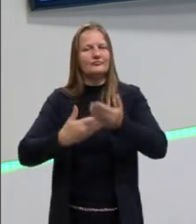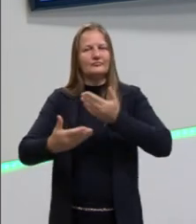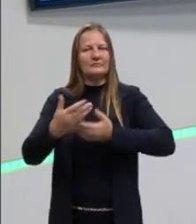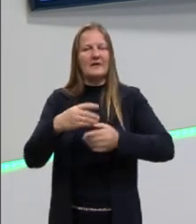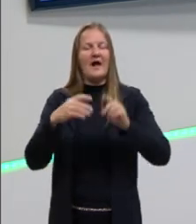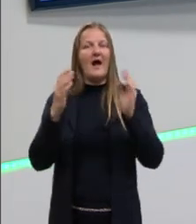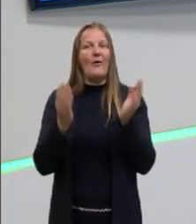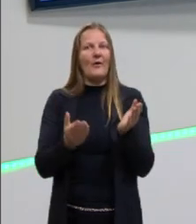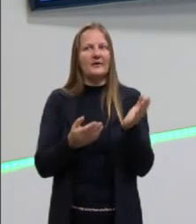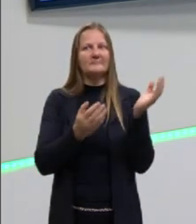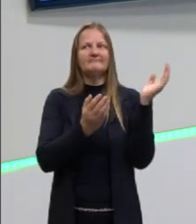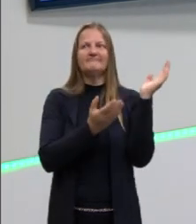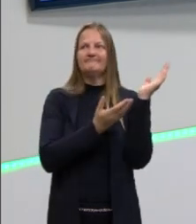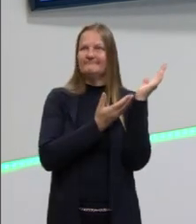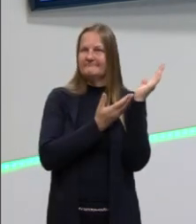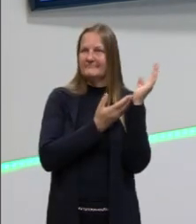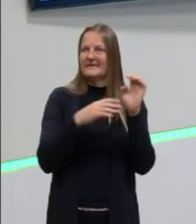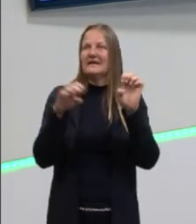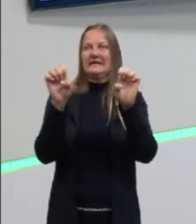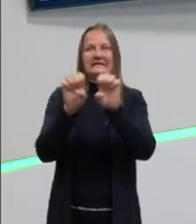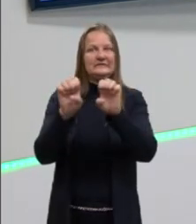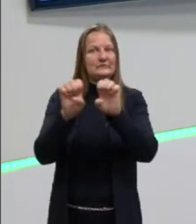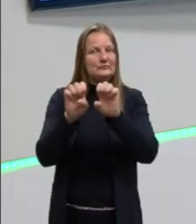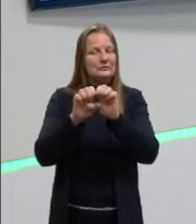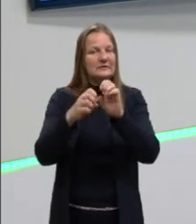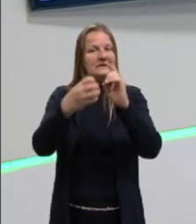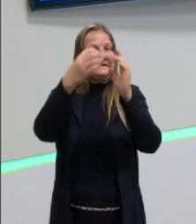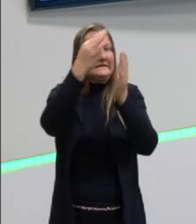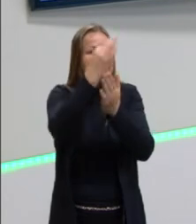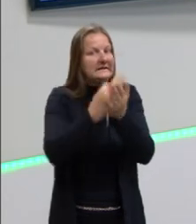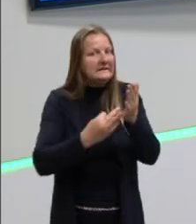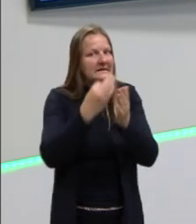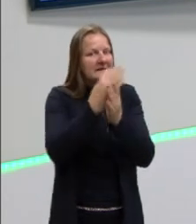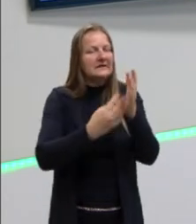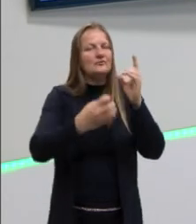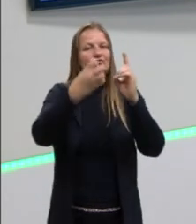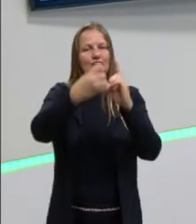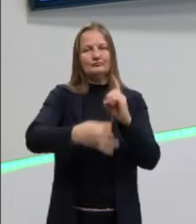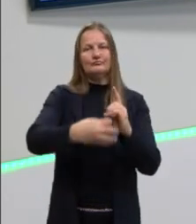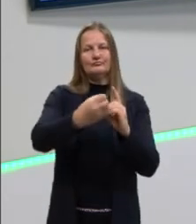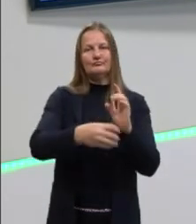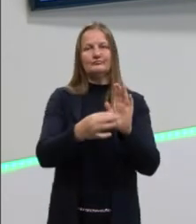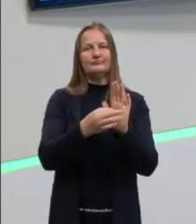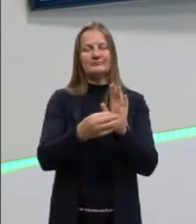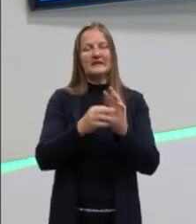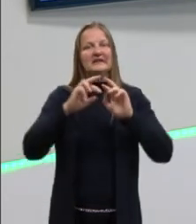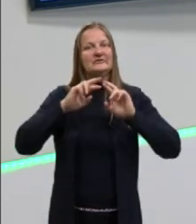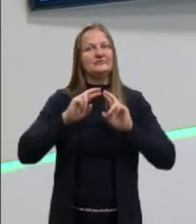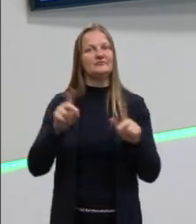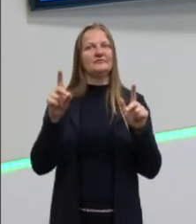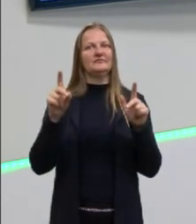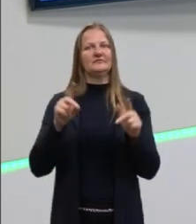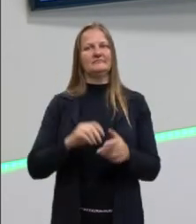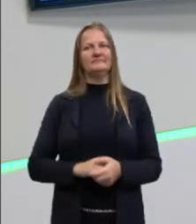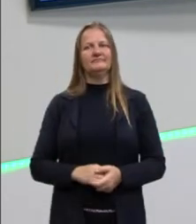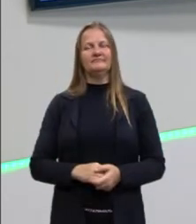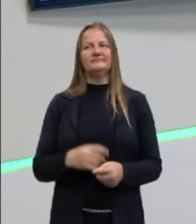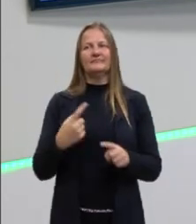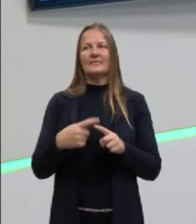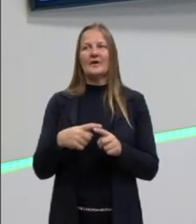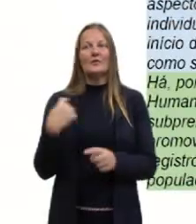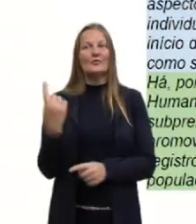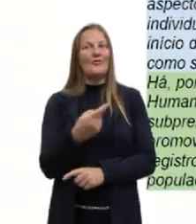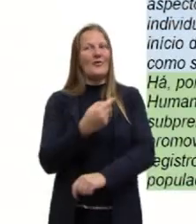agora a estrutura do texto dissertativo argumentativo já é um pouquinho diferente porque